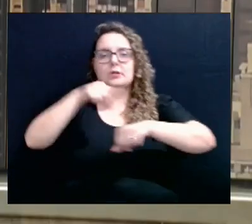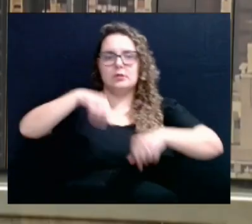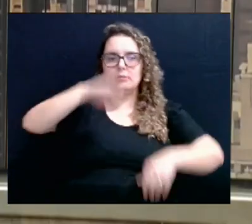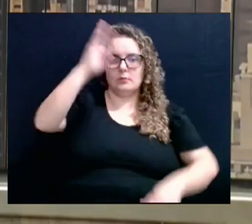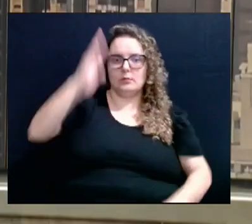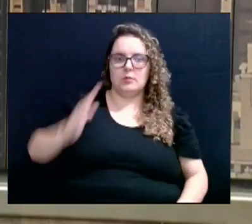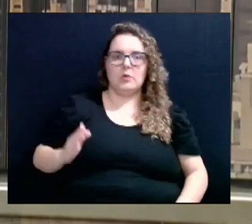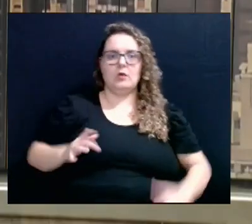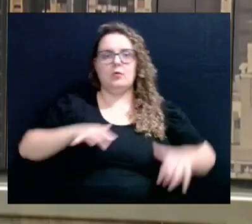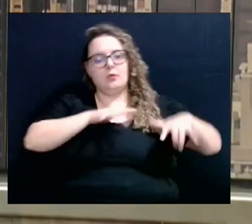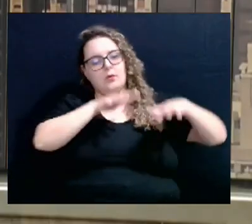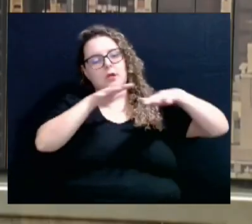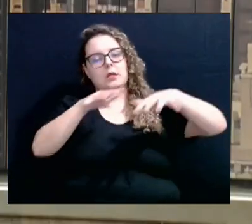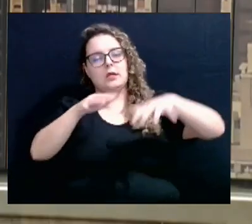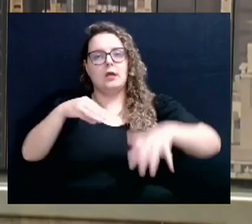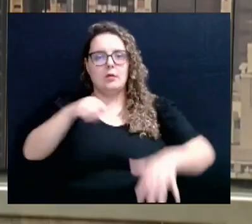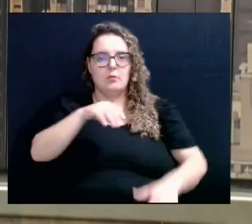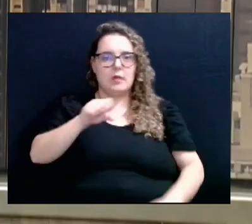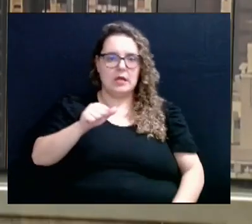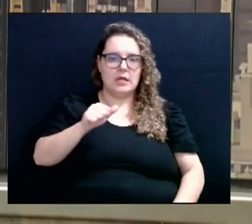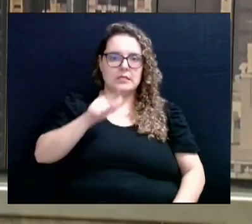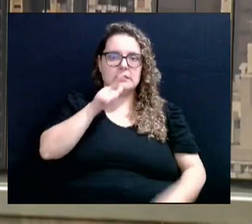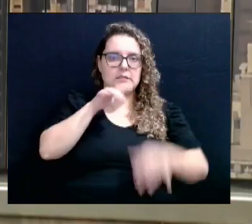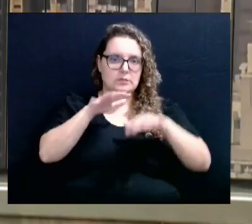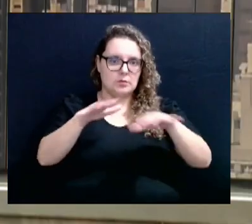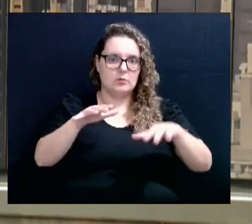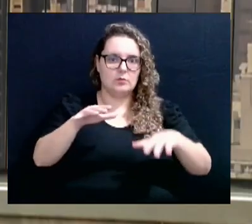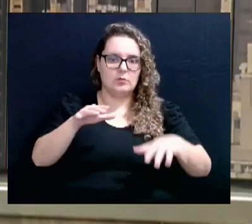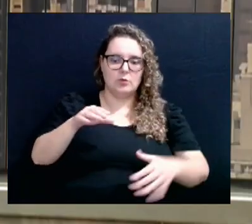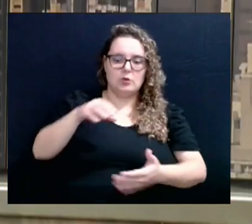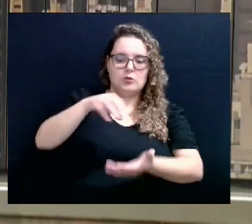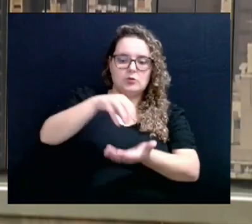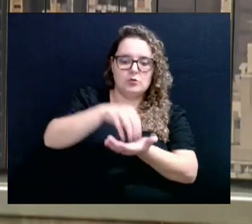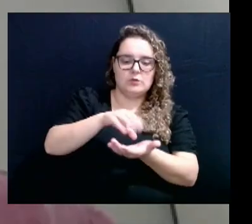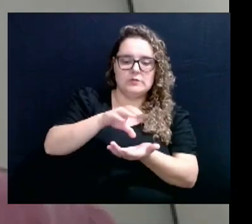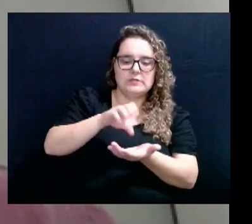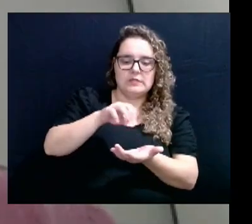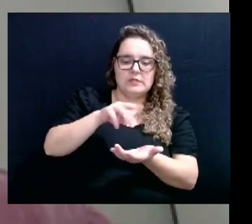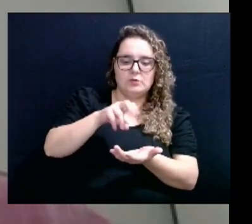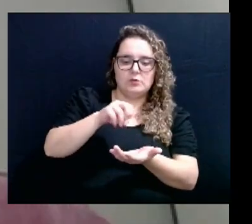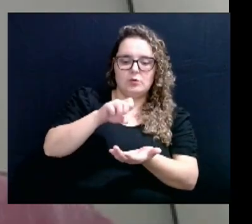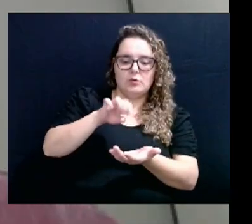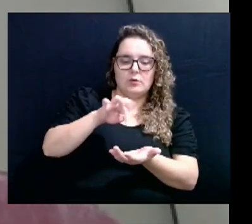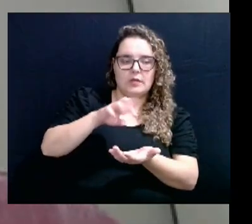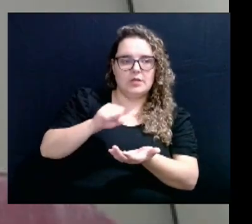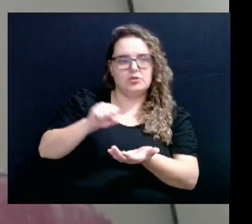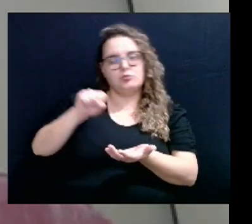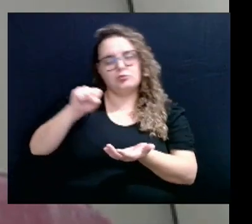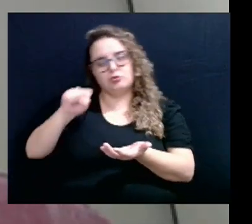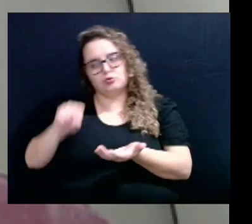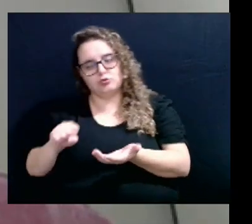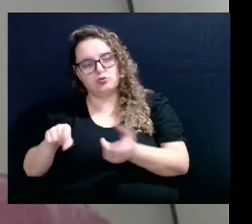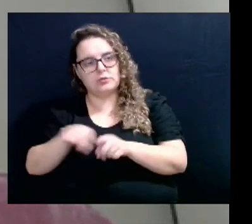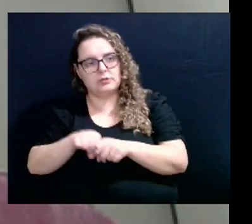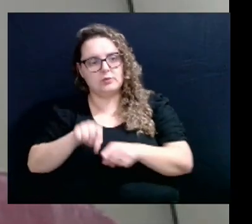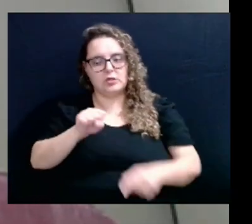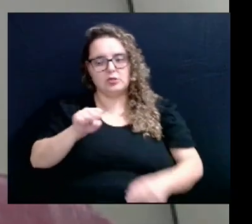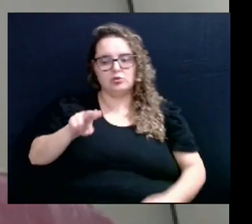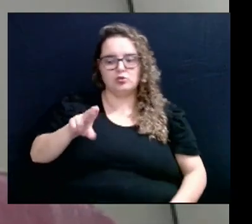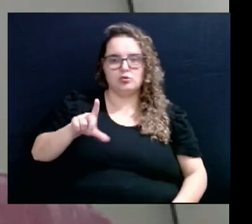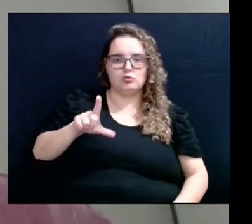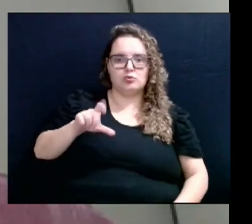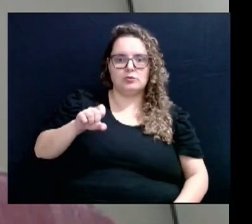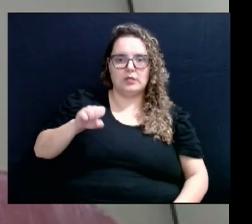úmida para o centro-oeste, para o sul e para o sudeste. Exatamente, e até ali região central da